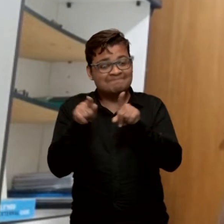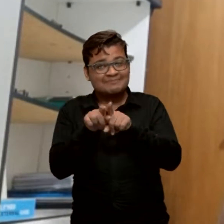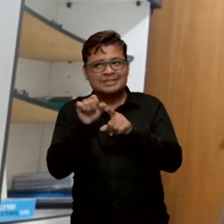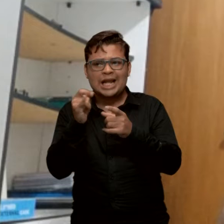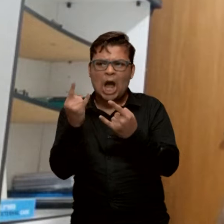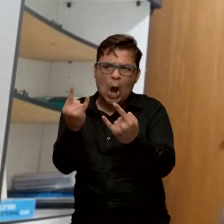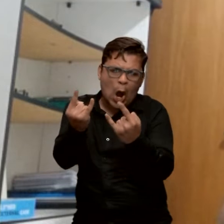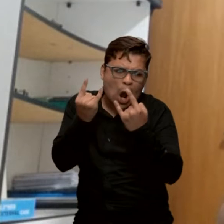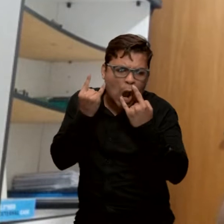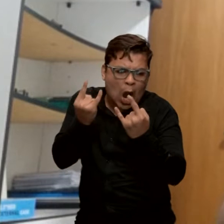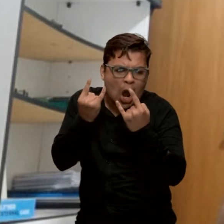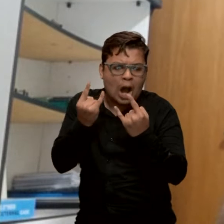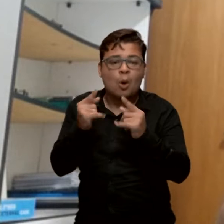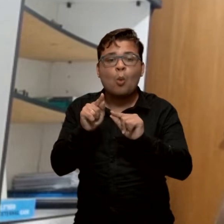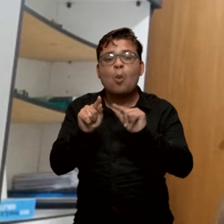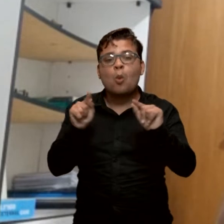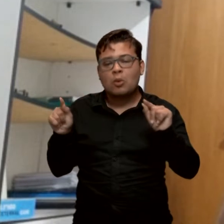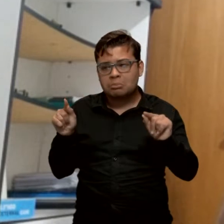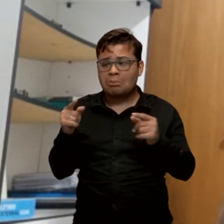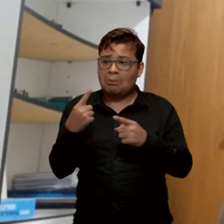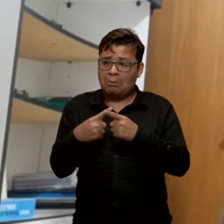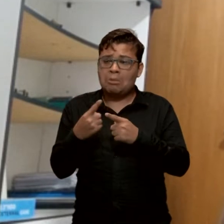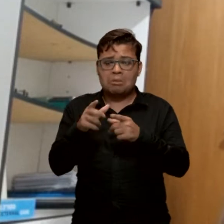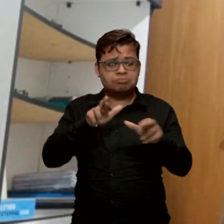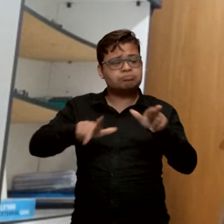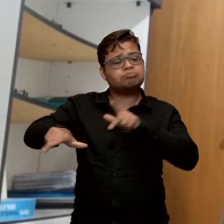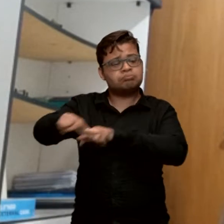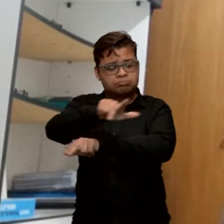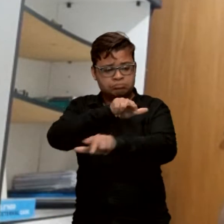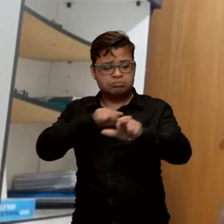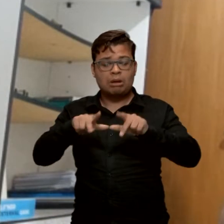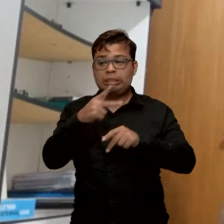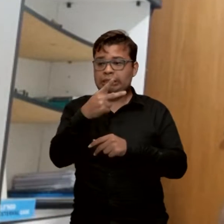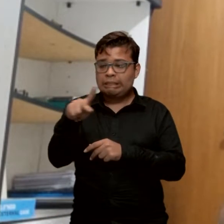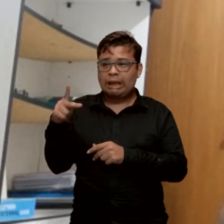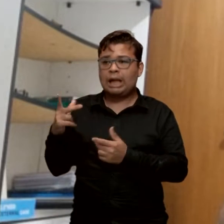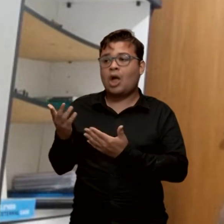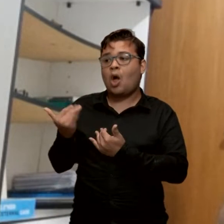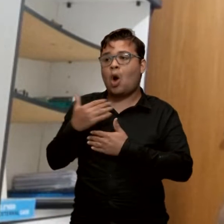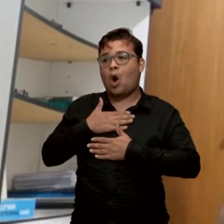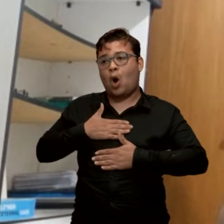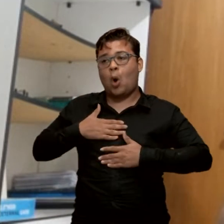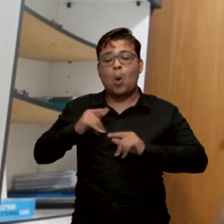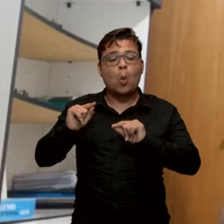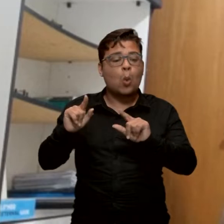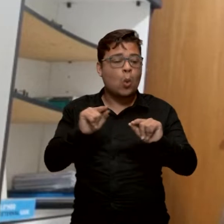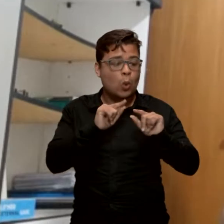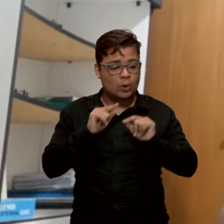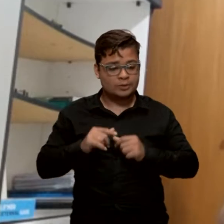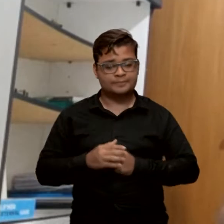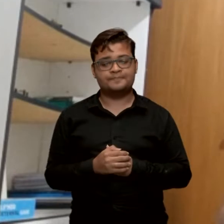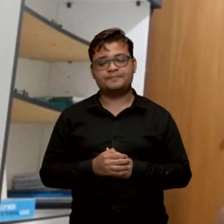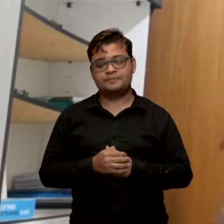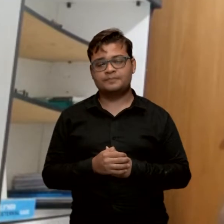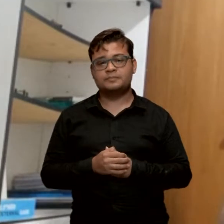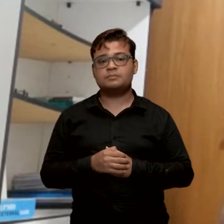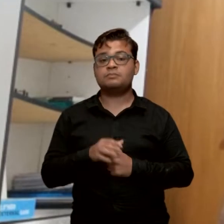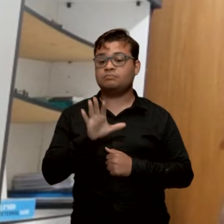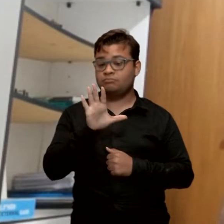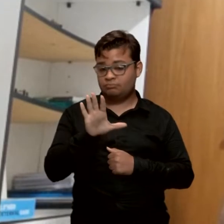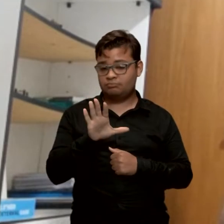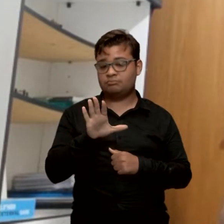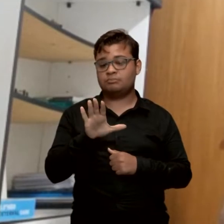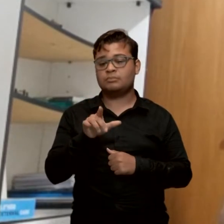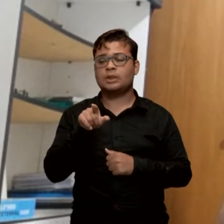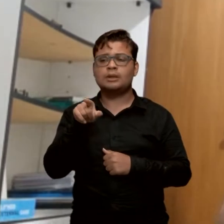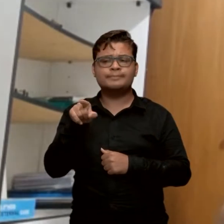rock. Então, hoje é bem diverso o gosto dos adolescentes, né? Mas continua ainda nessa preferência pelo